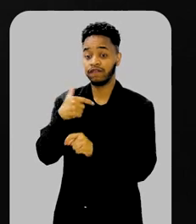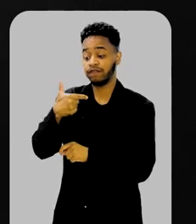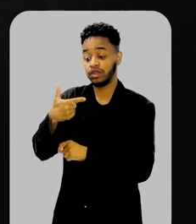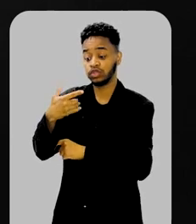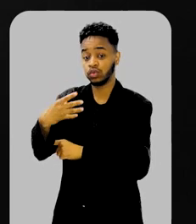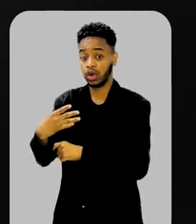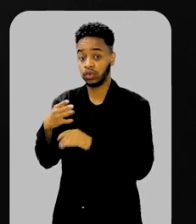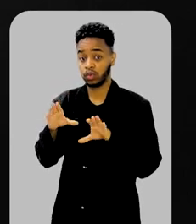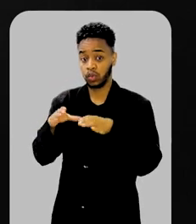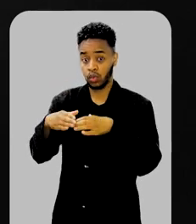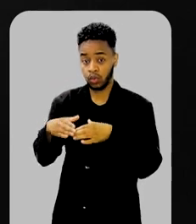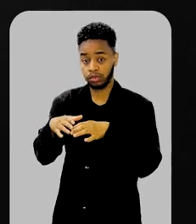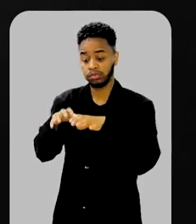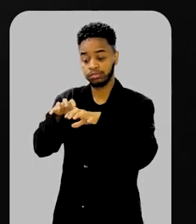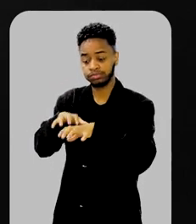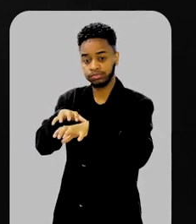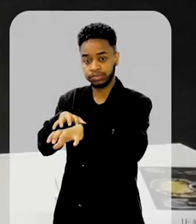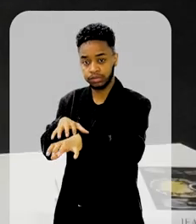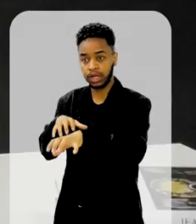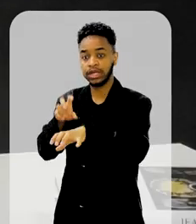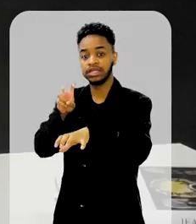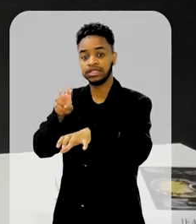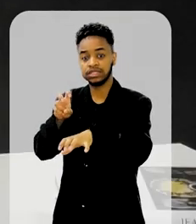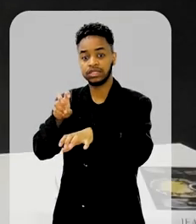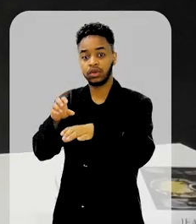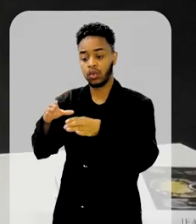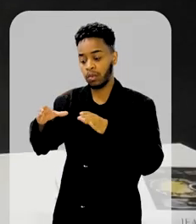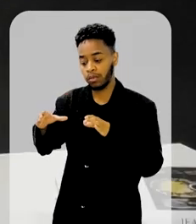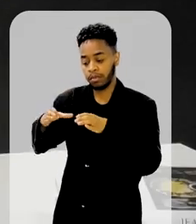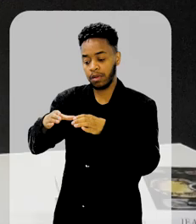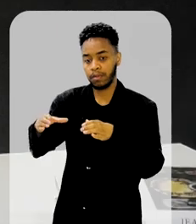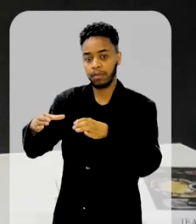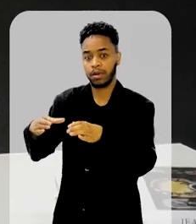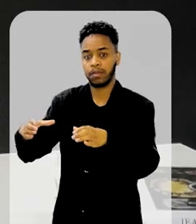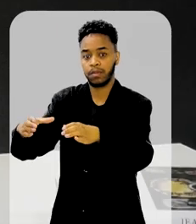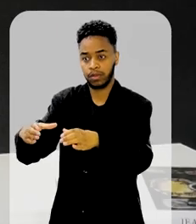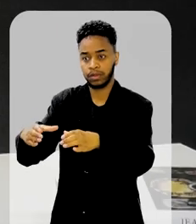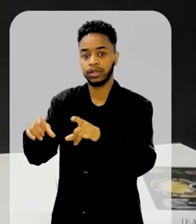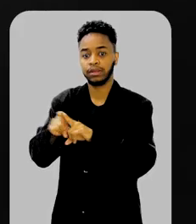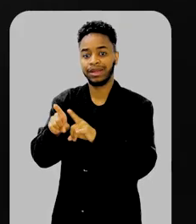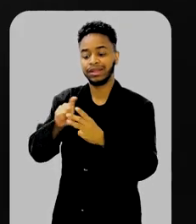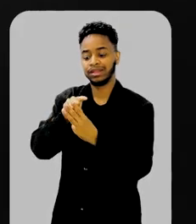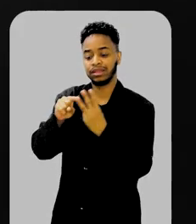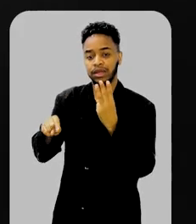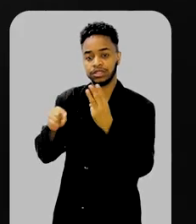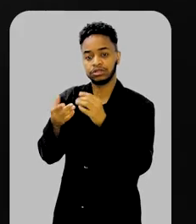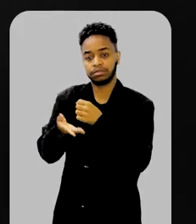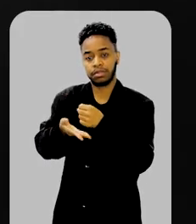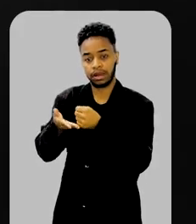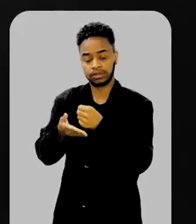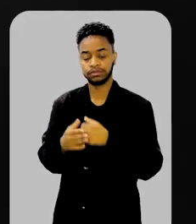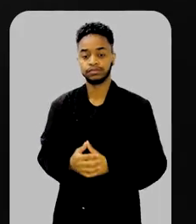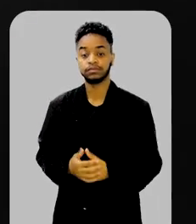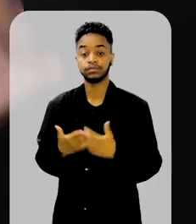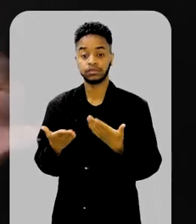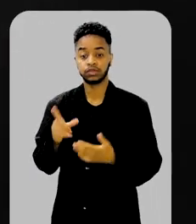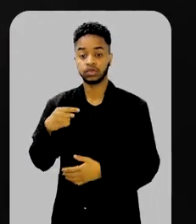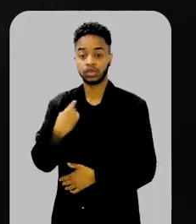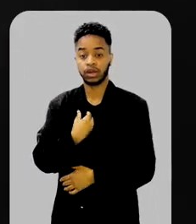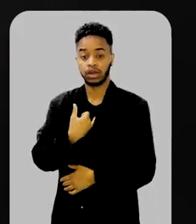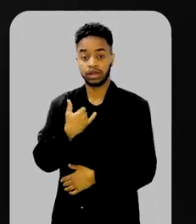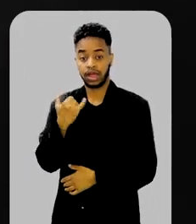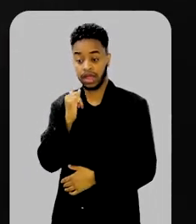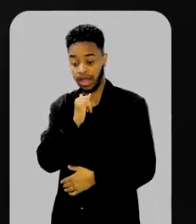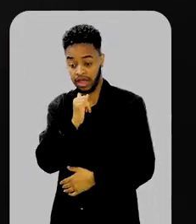24 aulas e um grupo coreográfico cinco alegorias e depois veio ter três tripés aí é esse acréscimo E ali a gente chegou pro